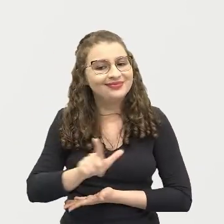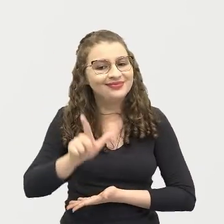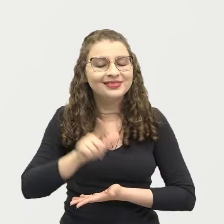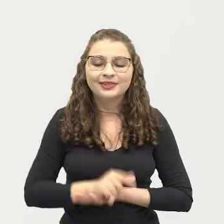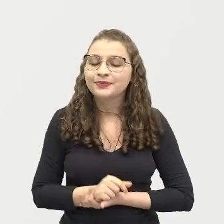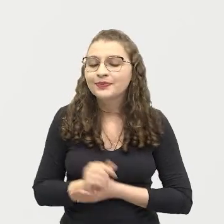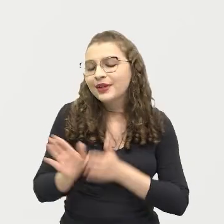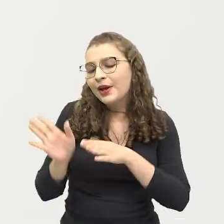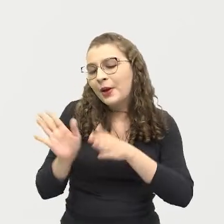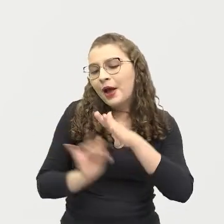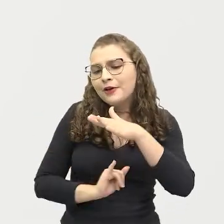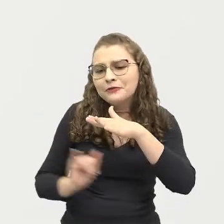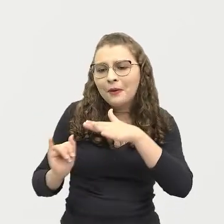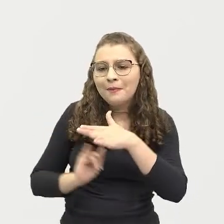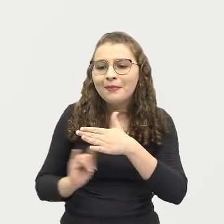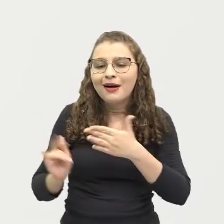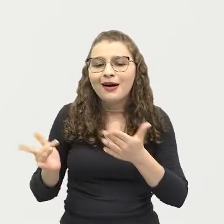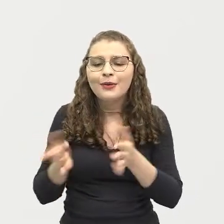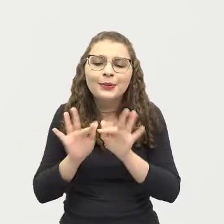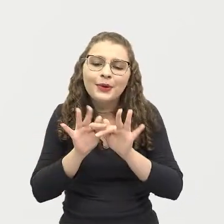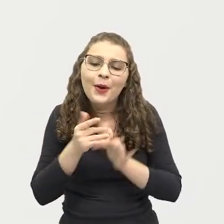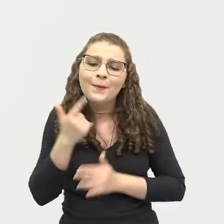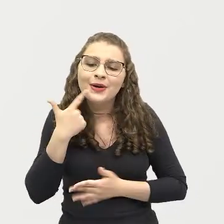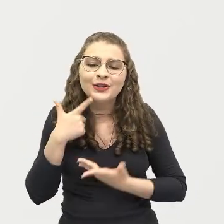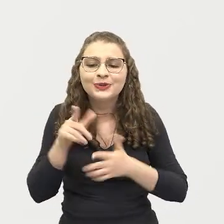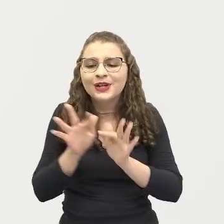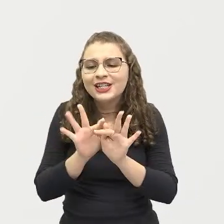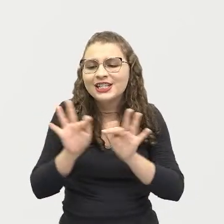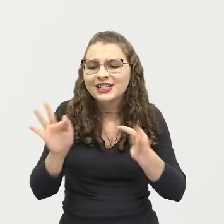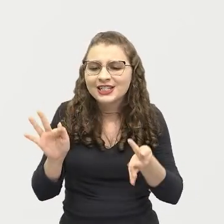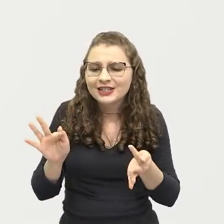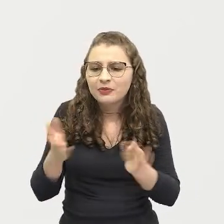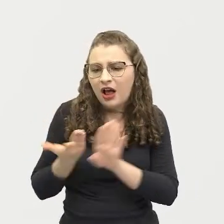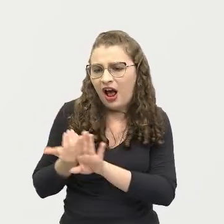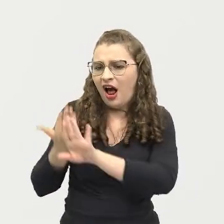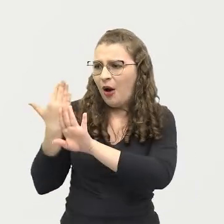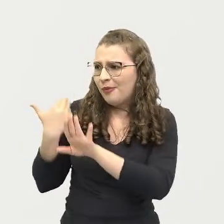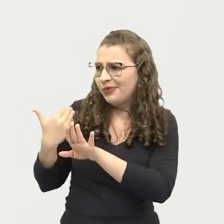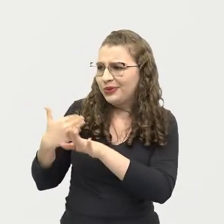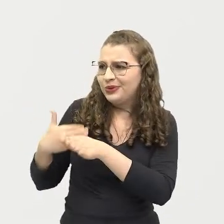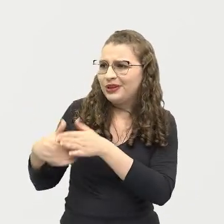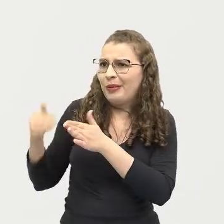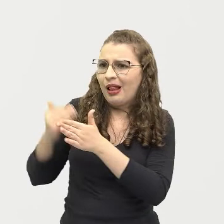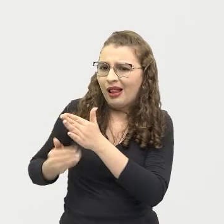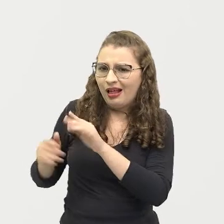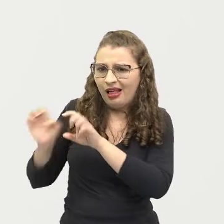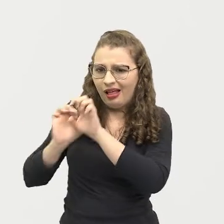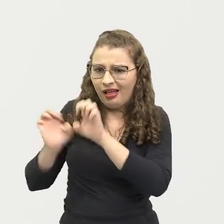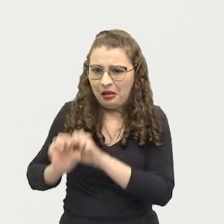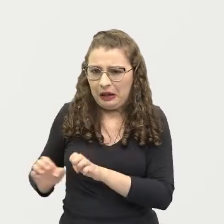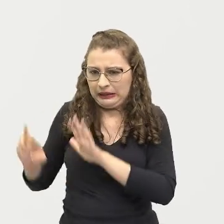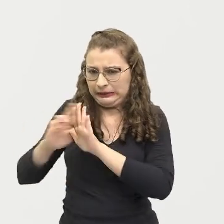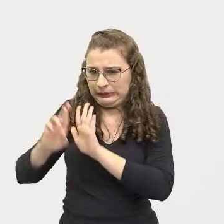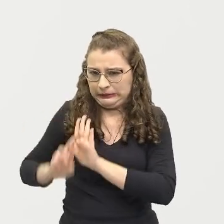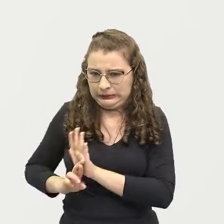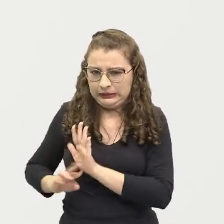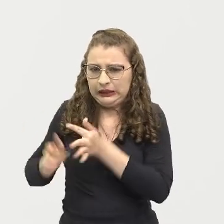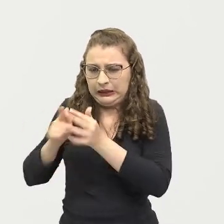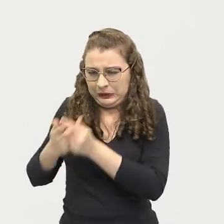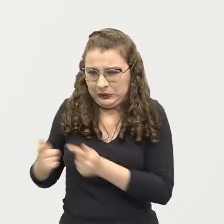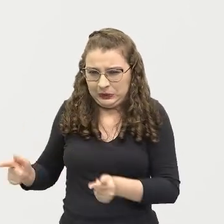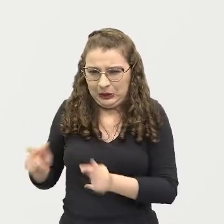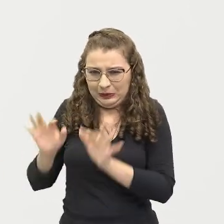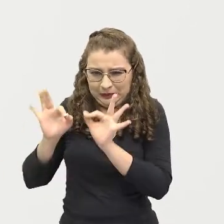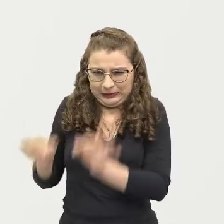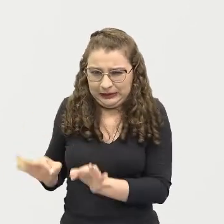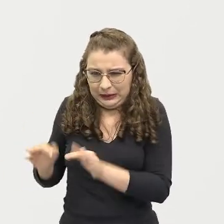simples. Nada de parnasiano, vão romper com o parnasiano, né? Aquela forma quadrada, a estrutura, tudo muito